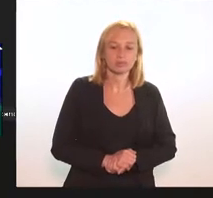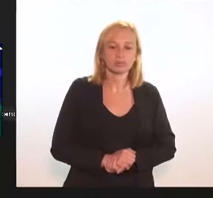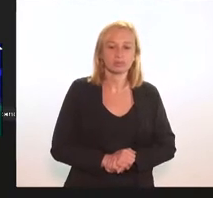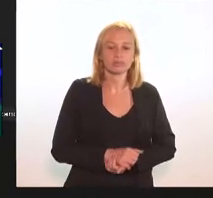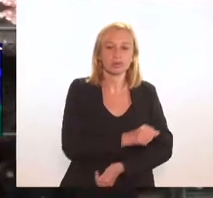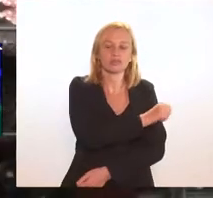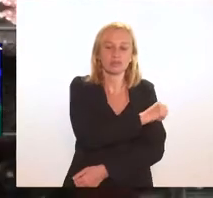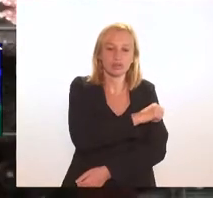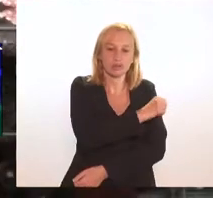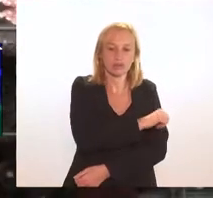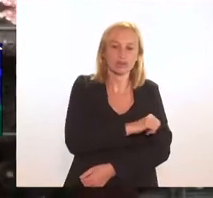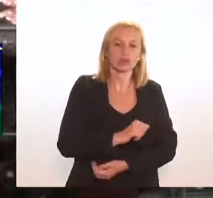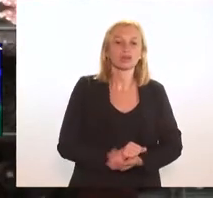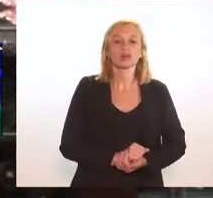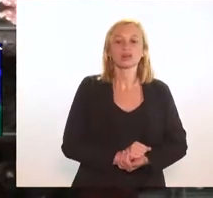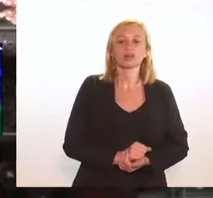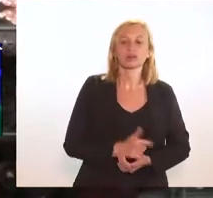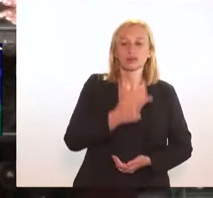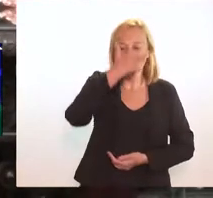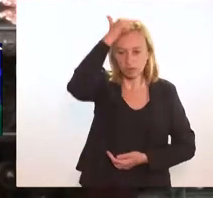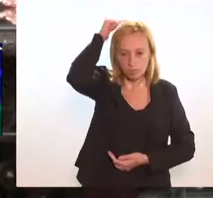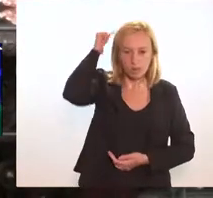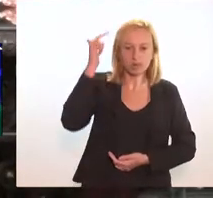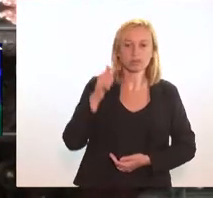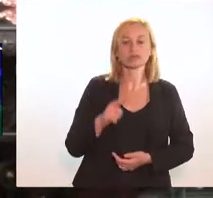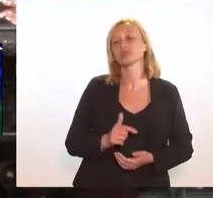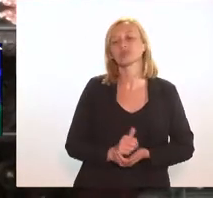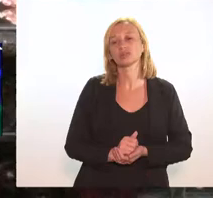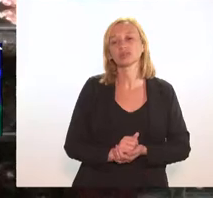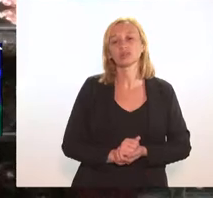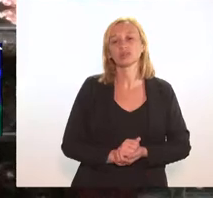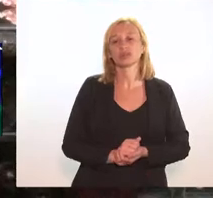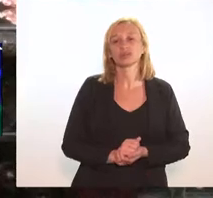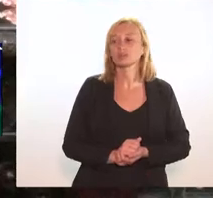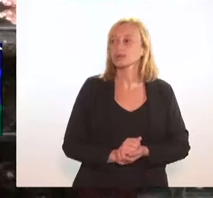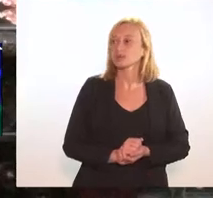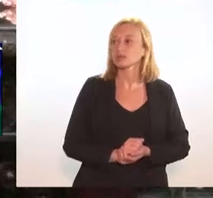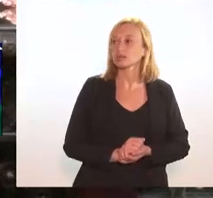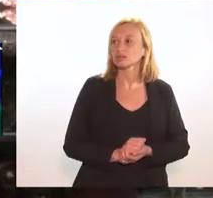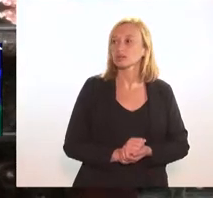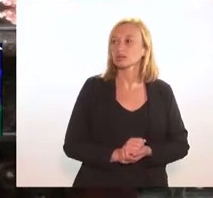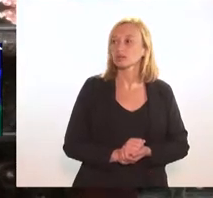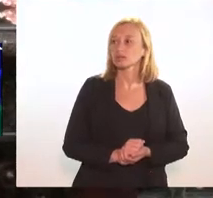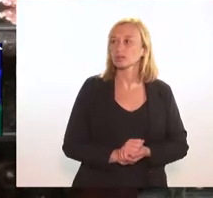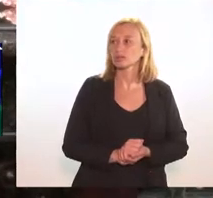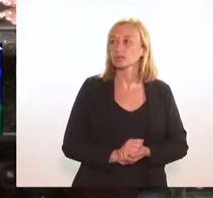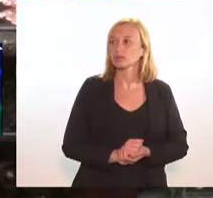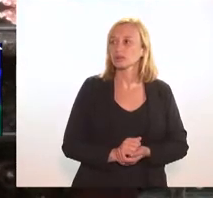enfermeira. Presidente. Luiz Paulo. Ao final, Alexandre. Luiz Paulo, abstenção também, Alex?